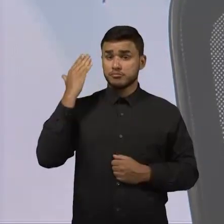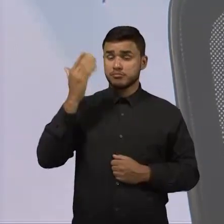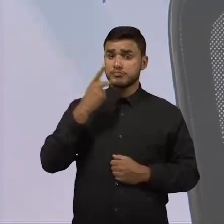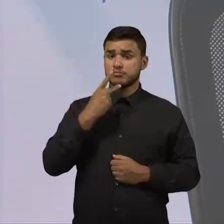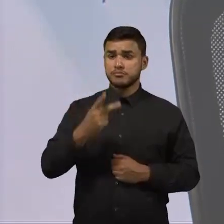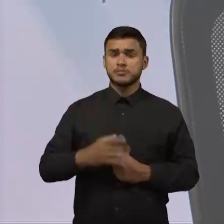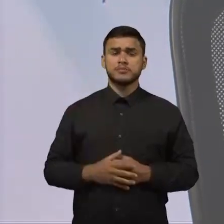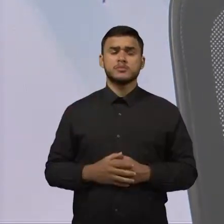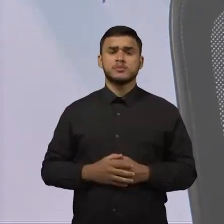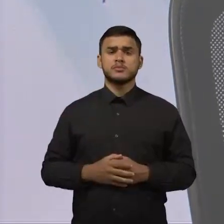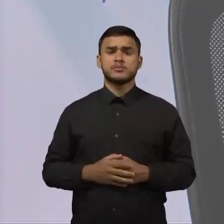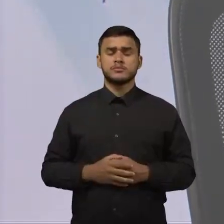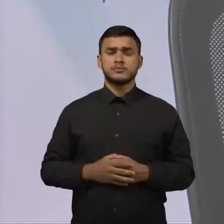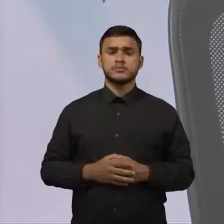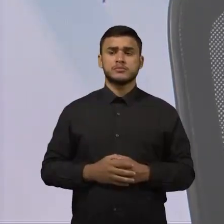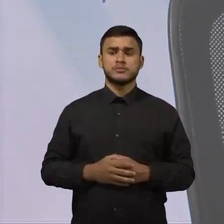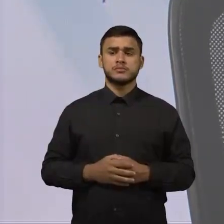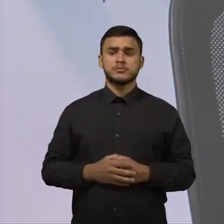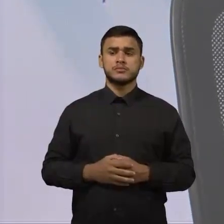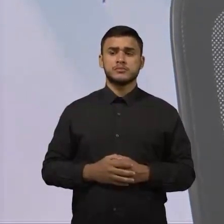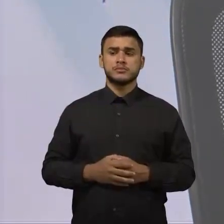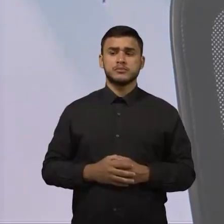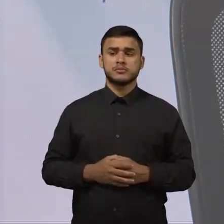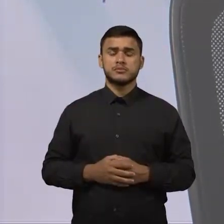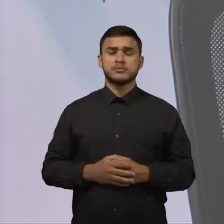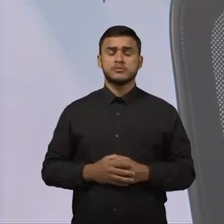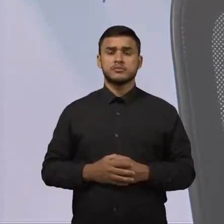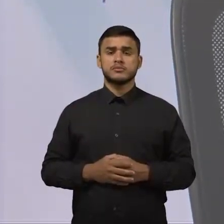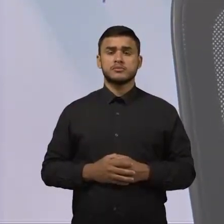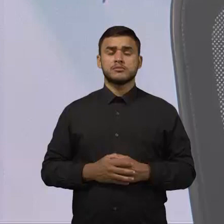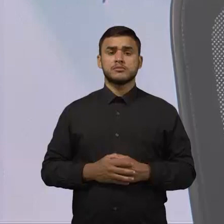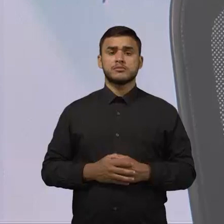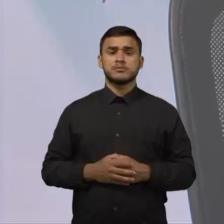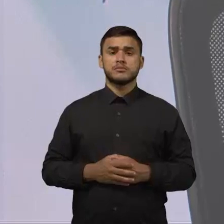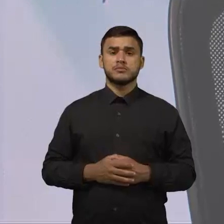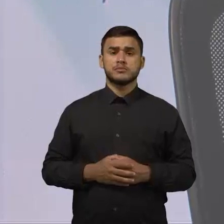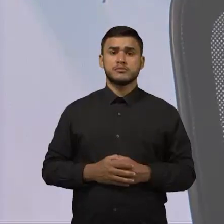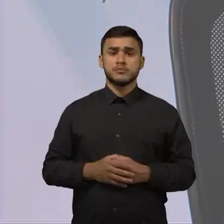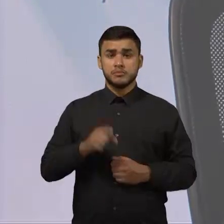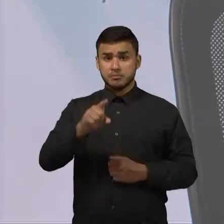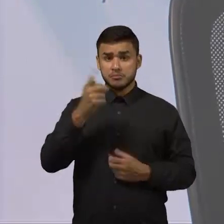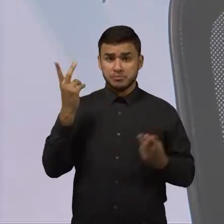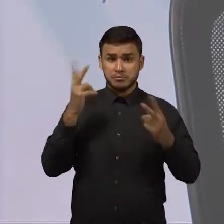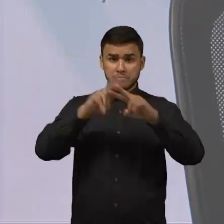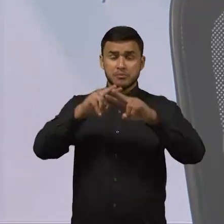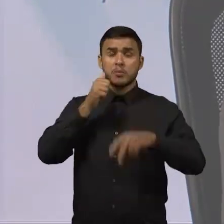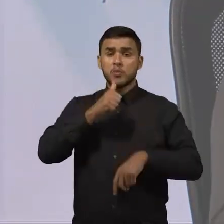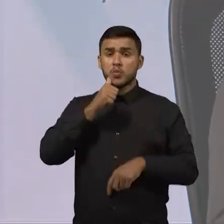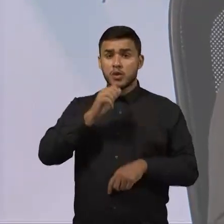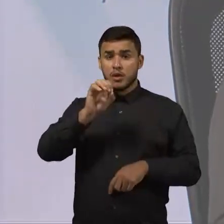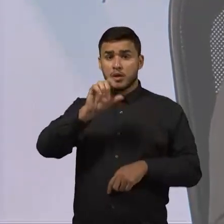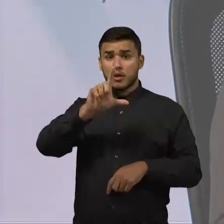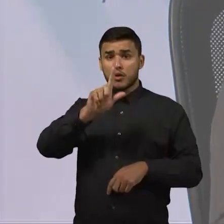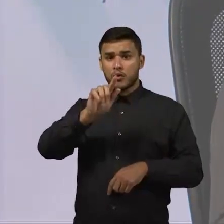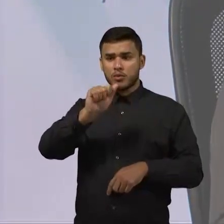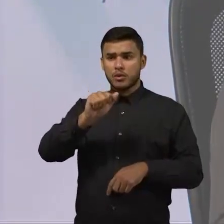determinou a extradição de Olga Prestes, grávida, porque não acatou um habeas